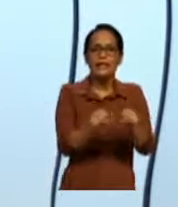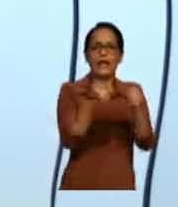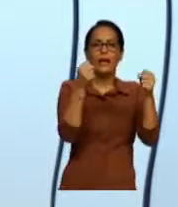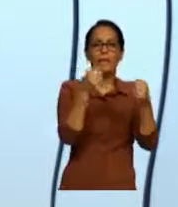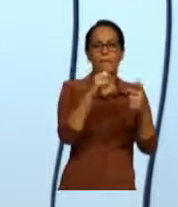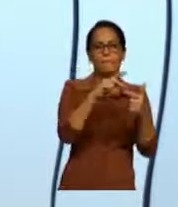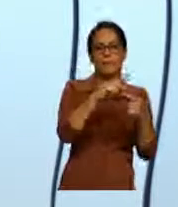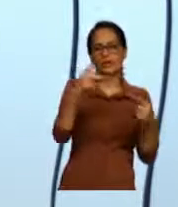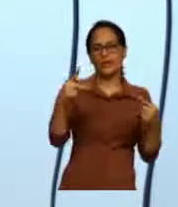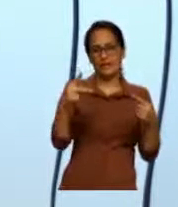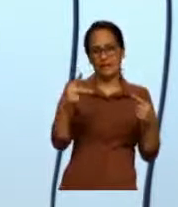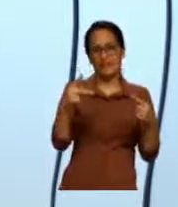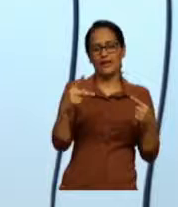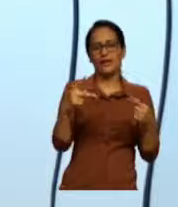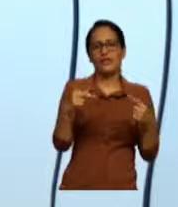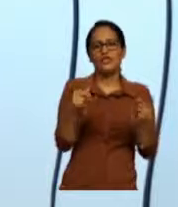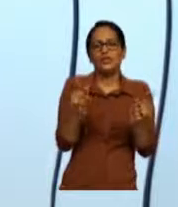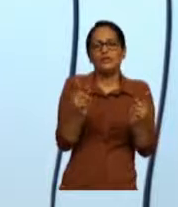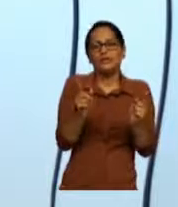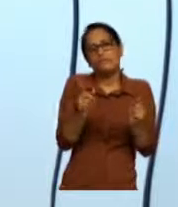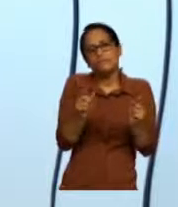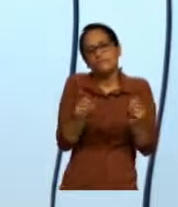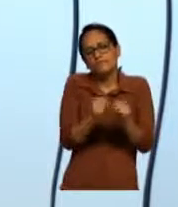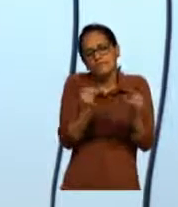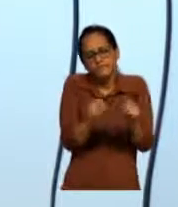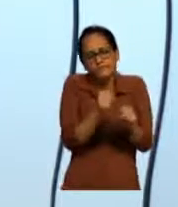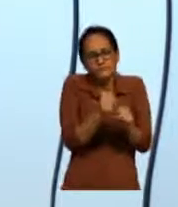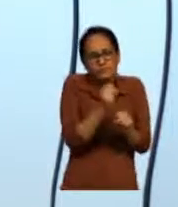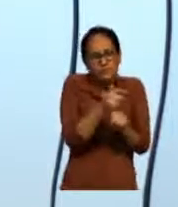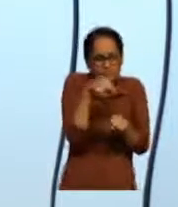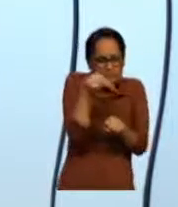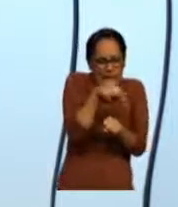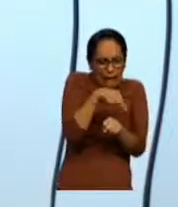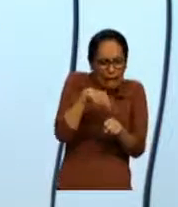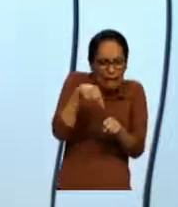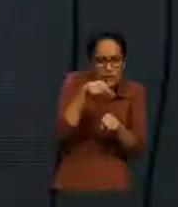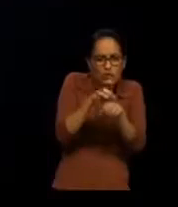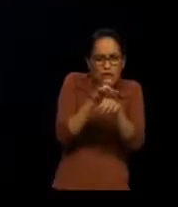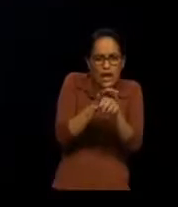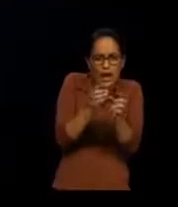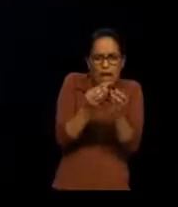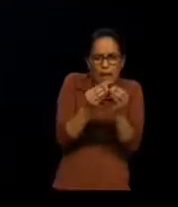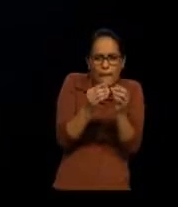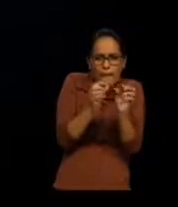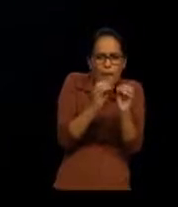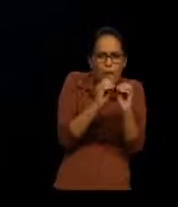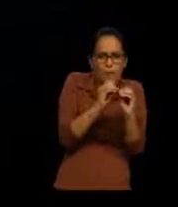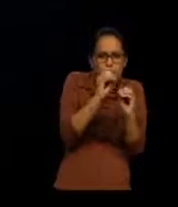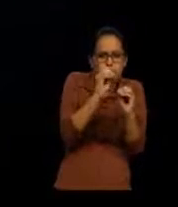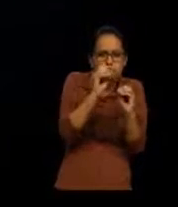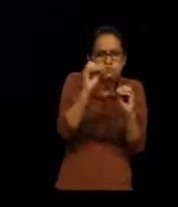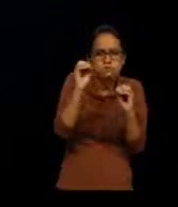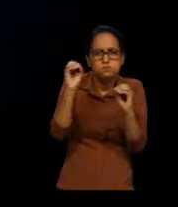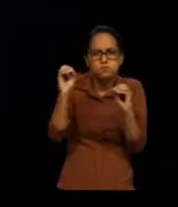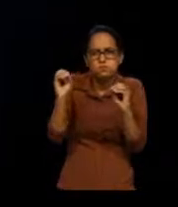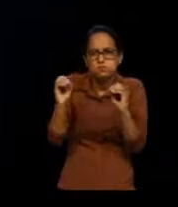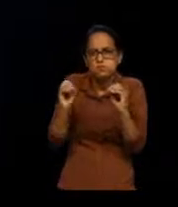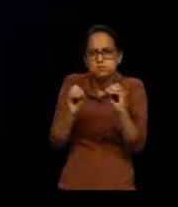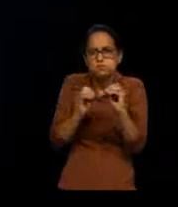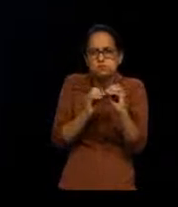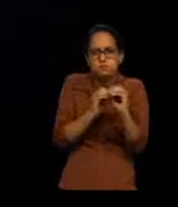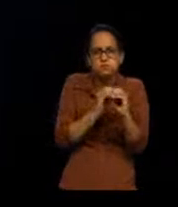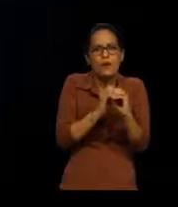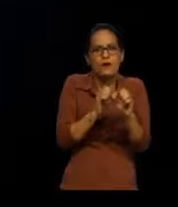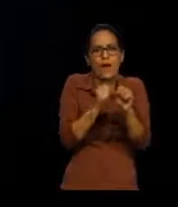em enzimas em moléculas menores. Feito isso, então, tudo juntinho, vem essas